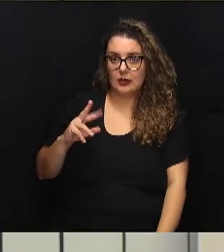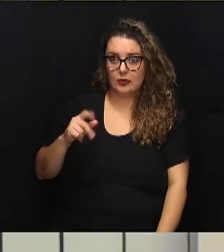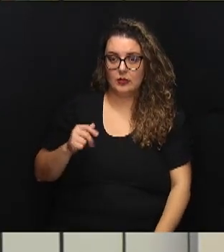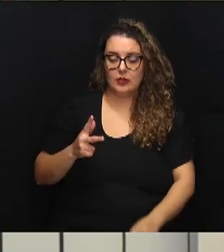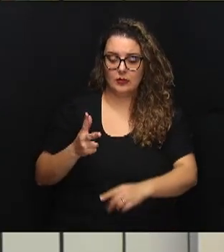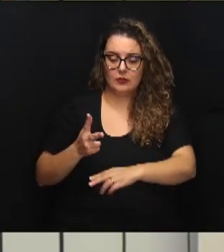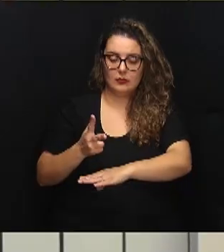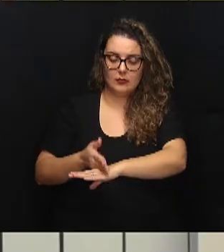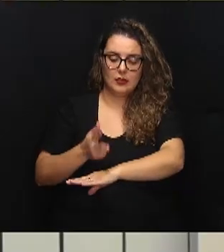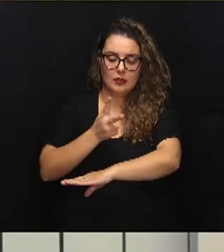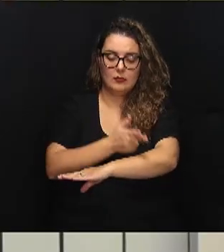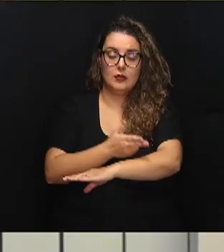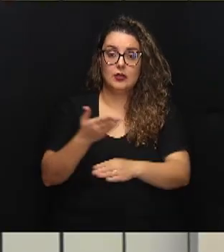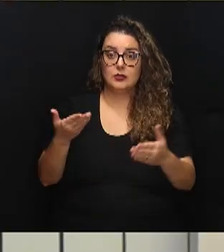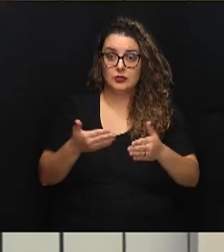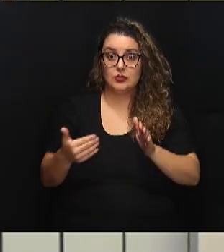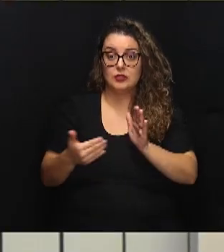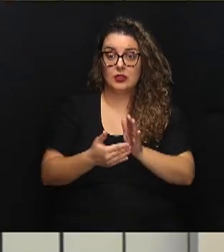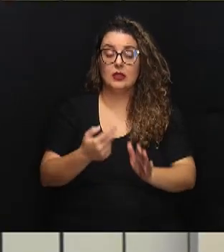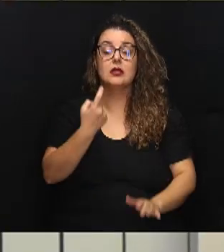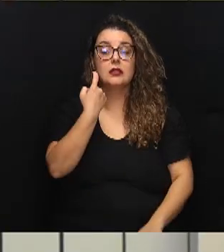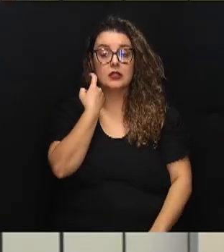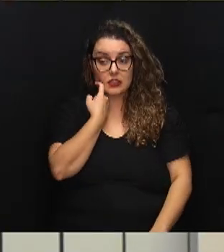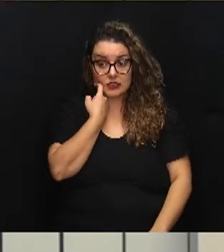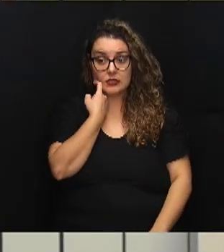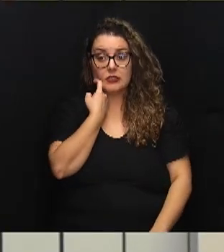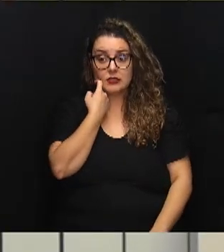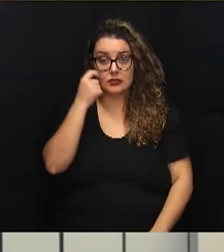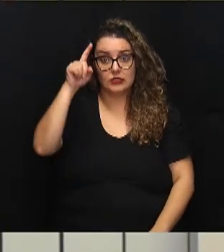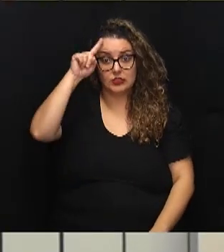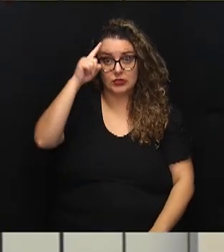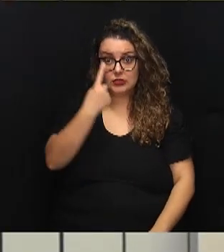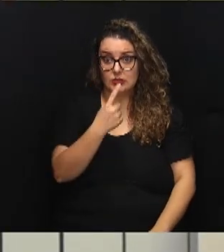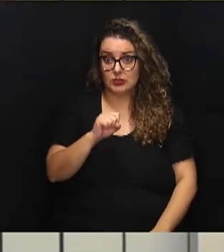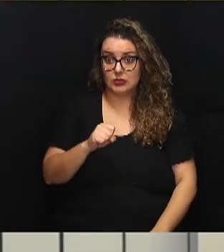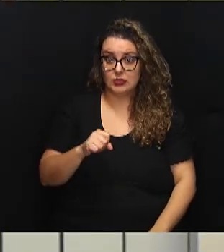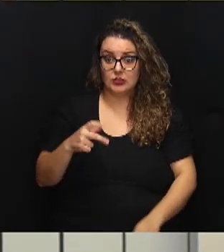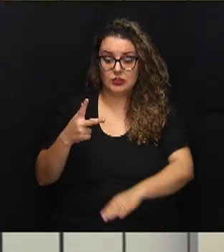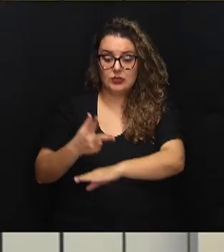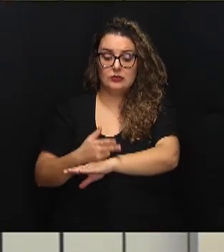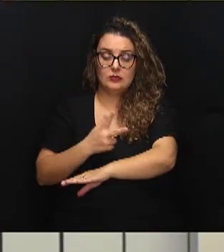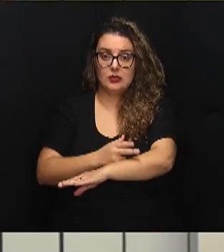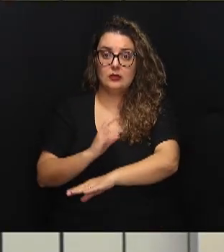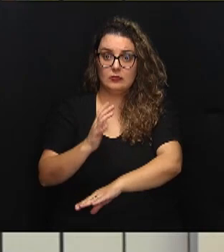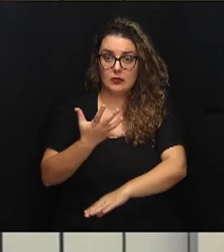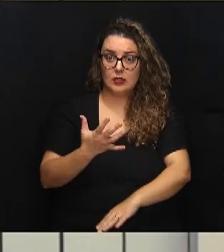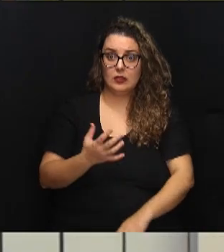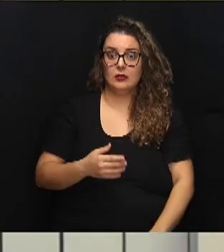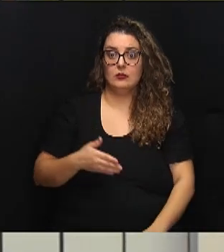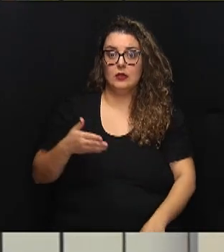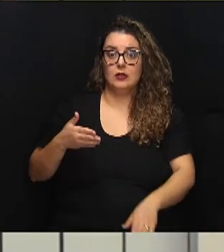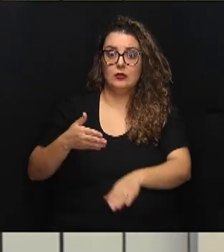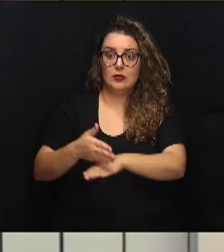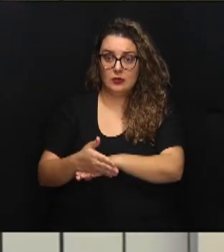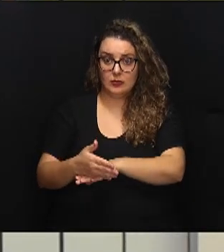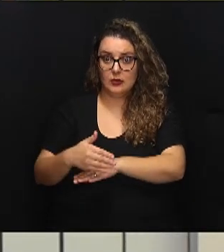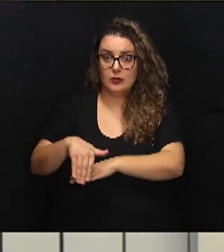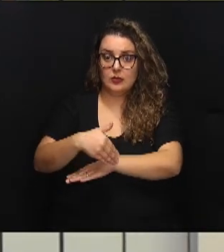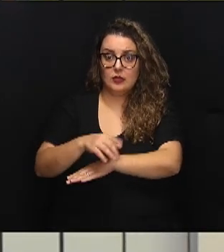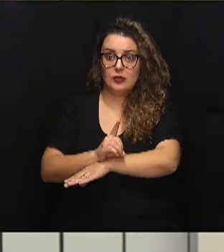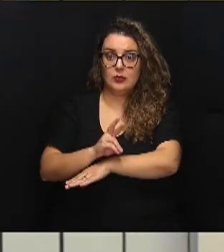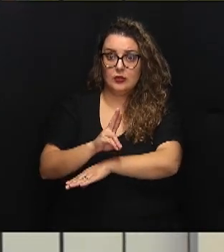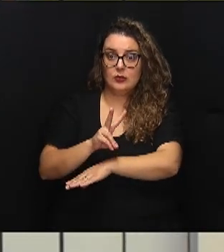interditado de hoje até sexta-feira, dia 18. Bloqueio acontece entre o acesso pela rua Doutor